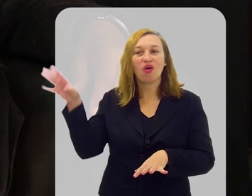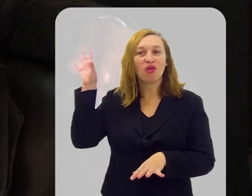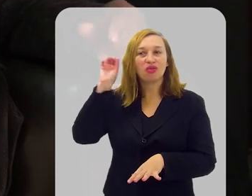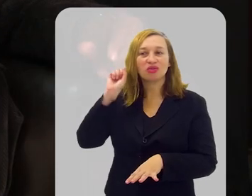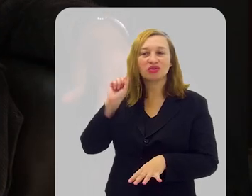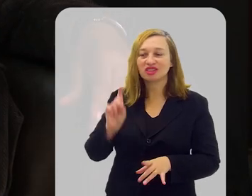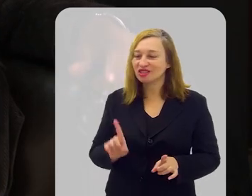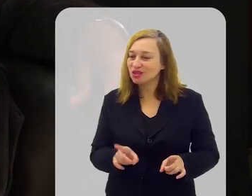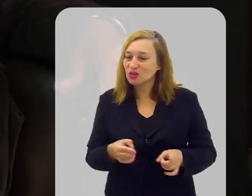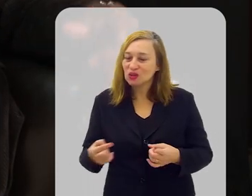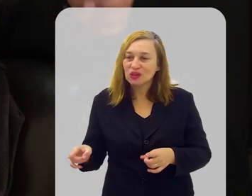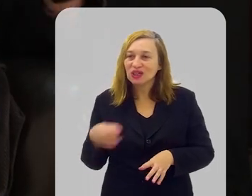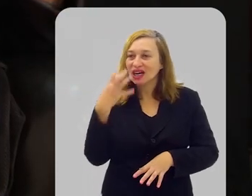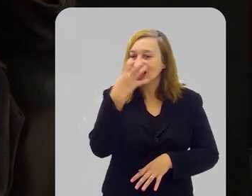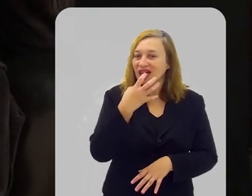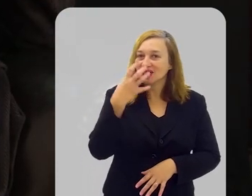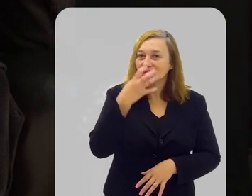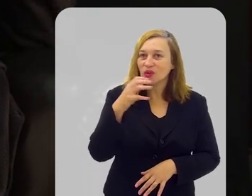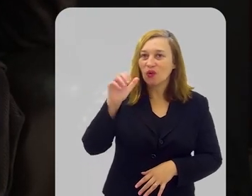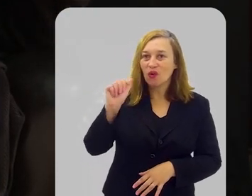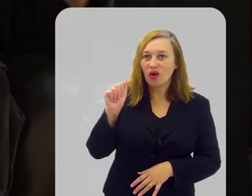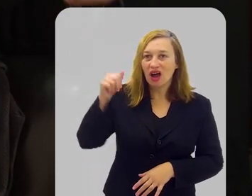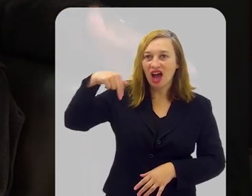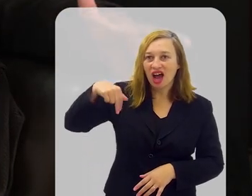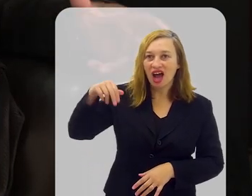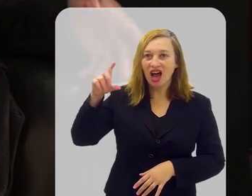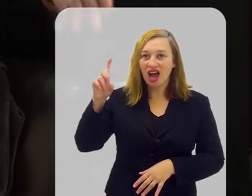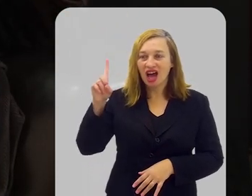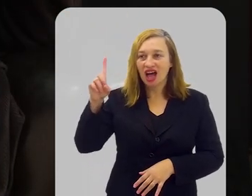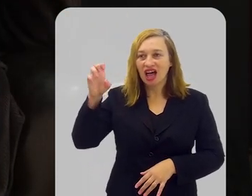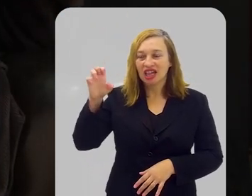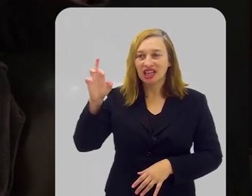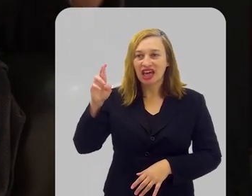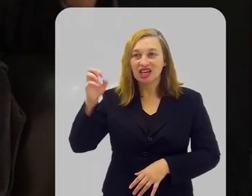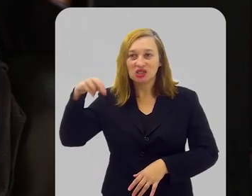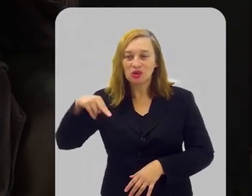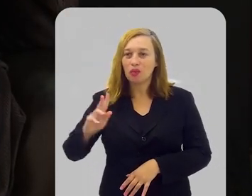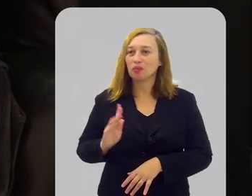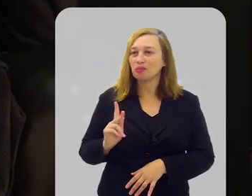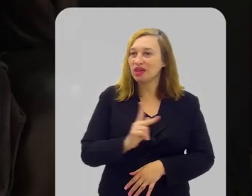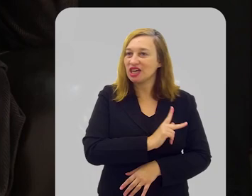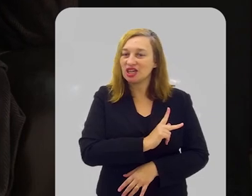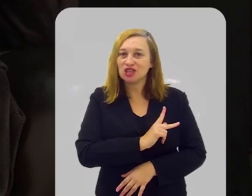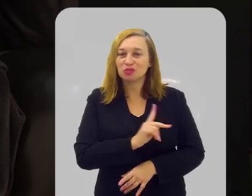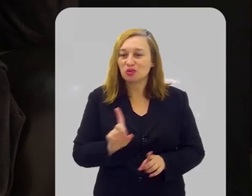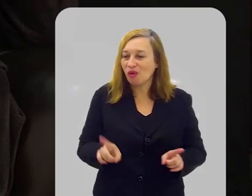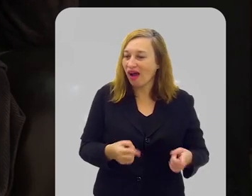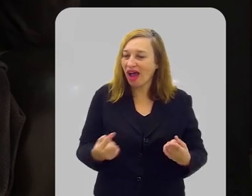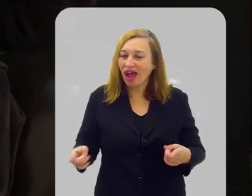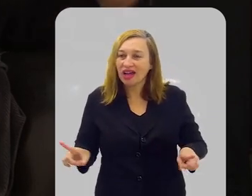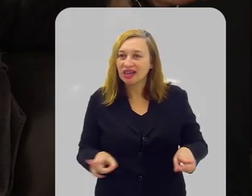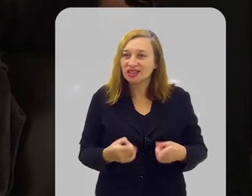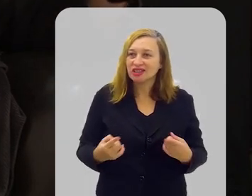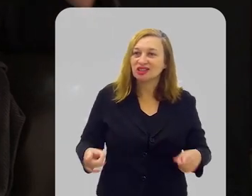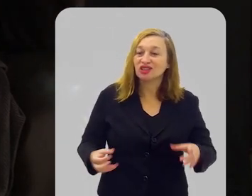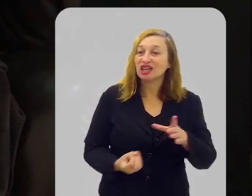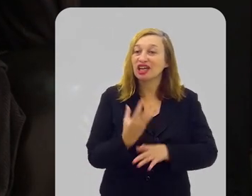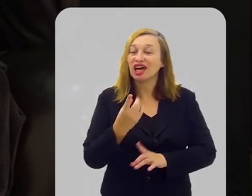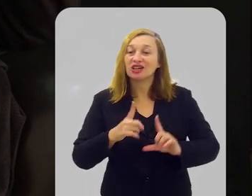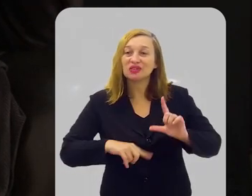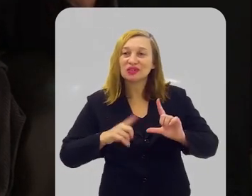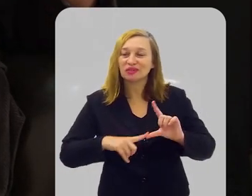ouvir o nosso bispo, o nosso cantor Anderson, o nosso pregador, o nosso maestro, o